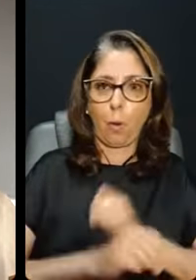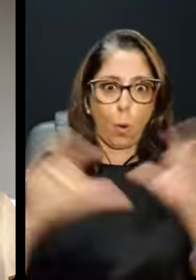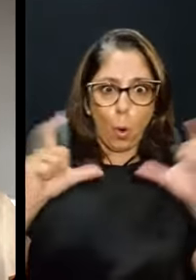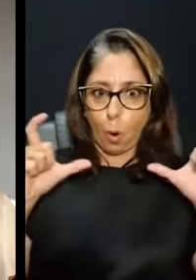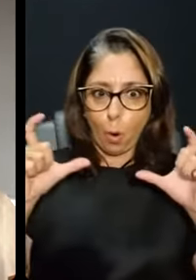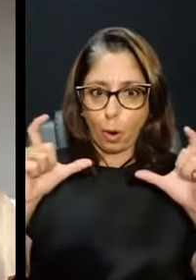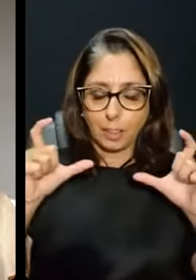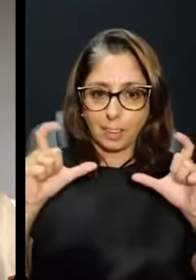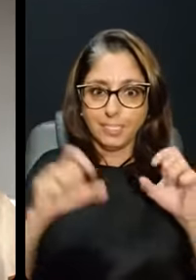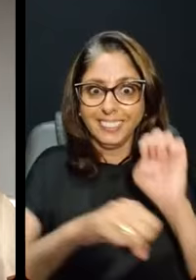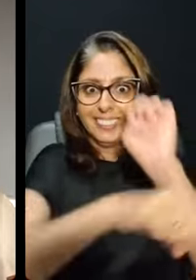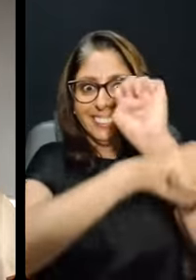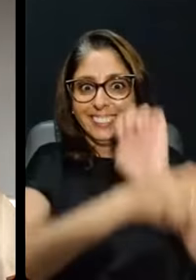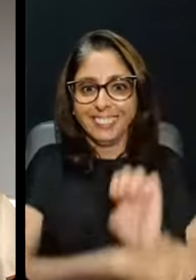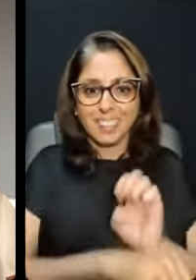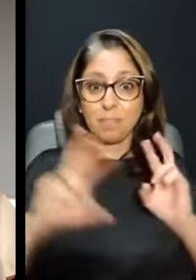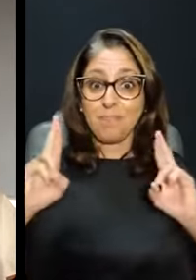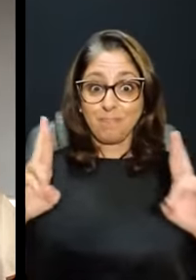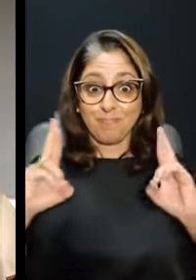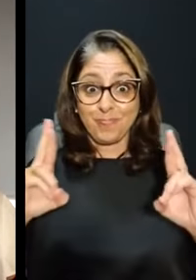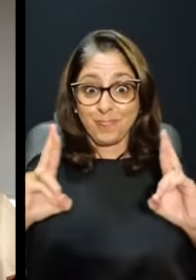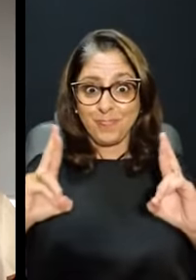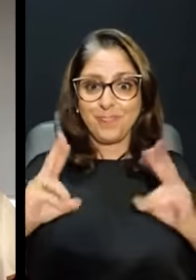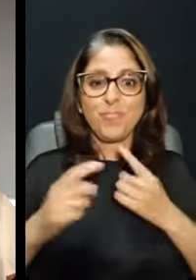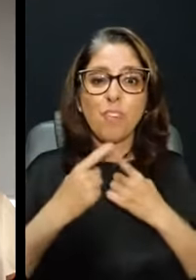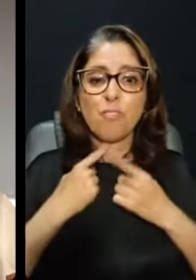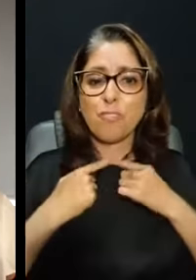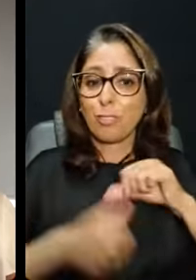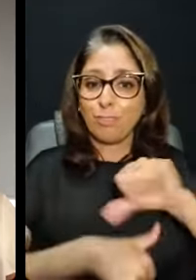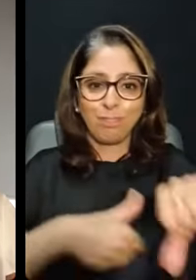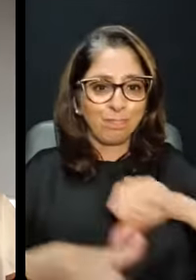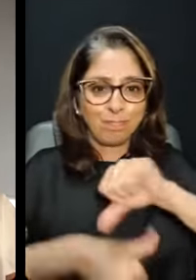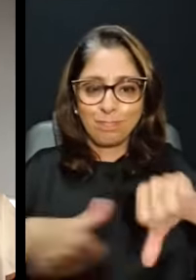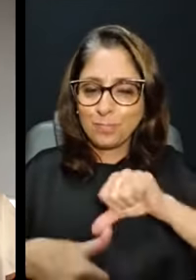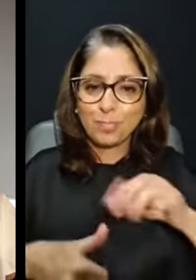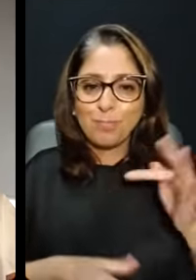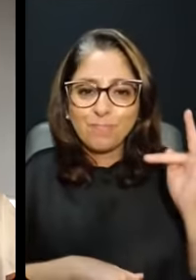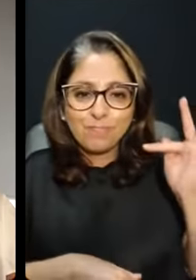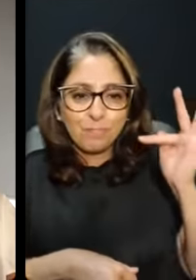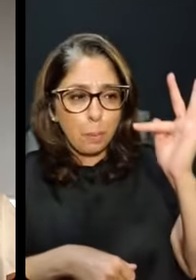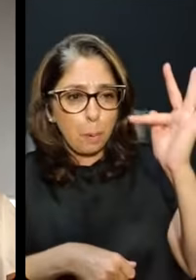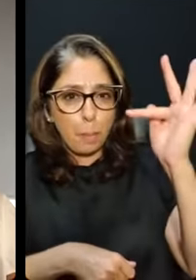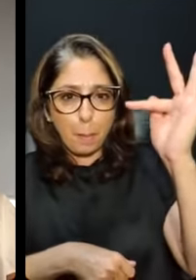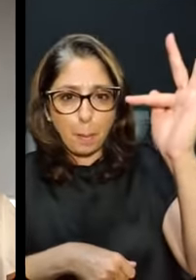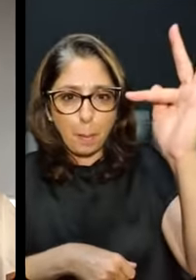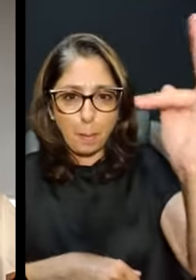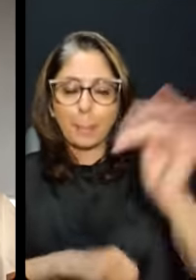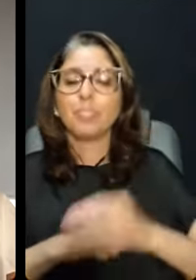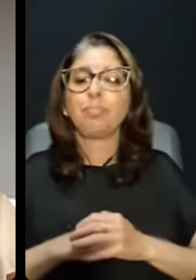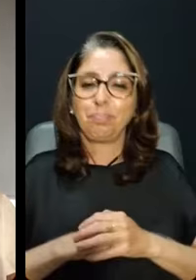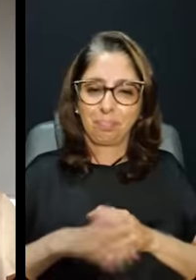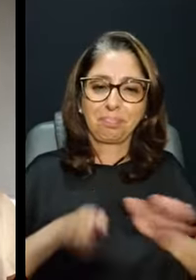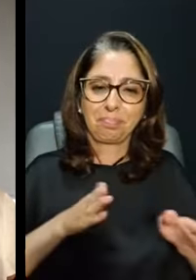olhar. Qual é o seu sonho, qual é a sua visão assim, de futuro e de um mundo mais acessível?